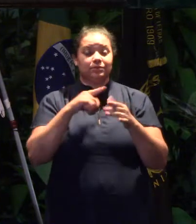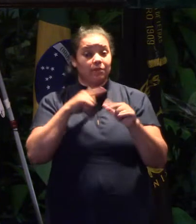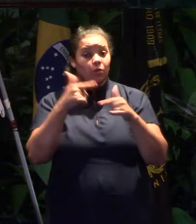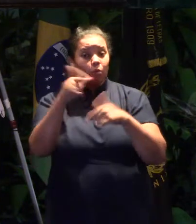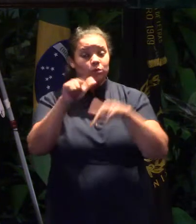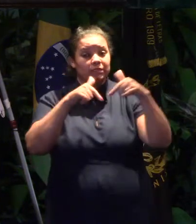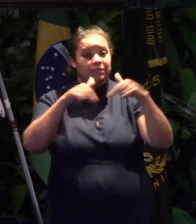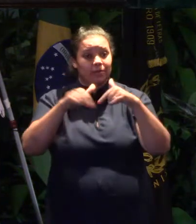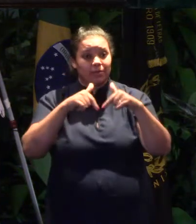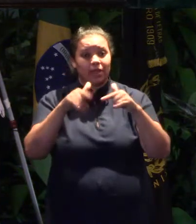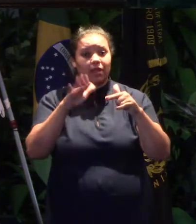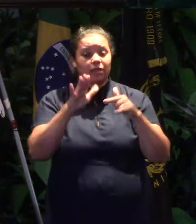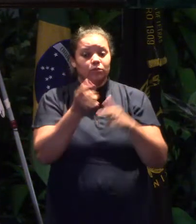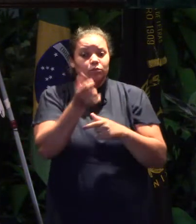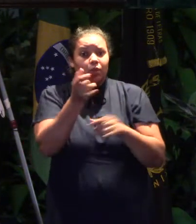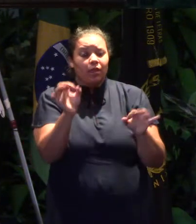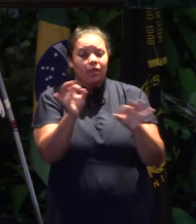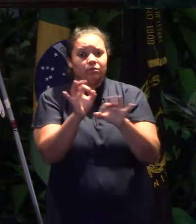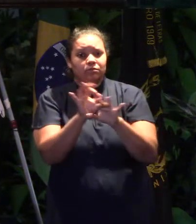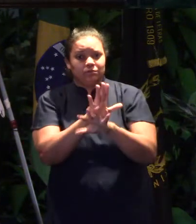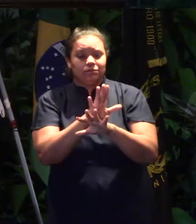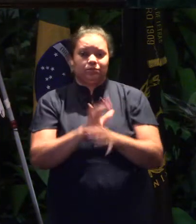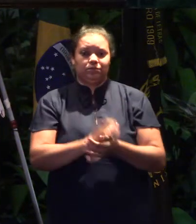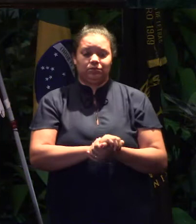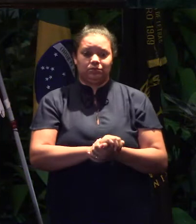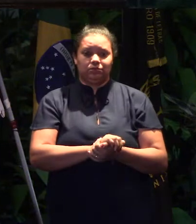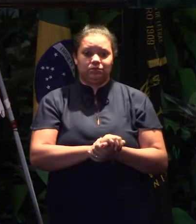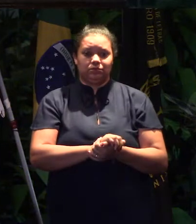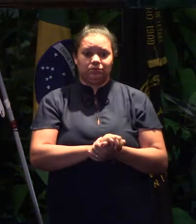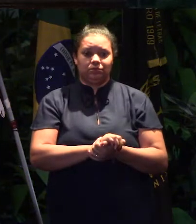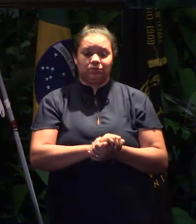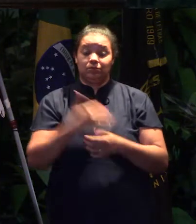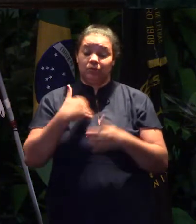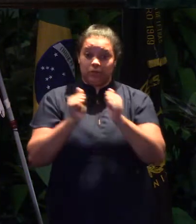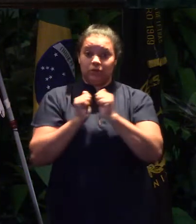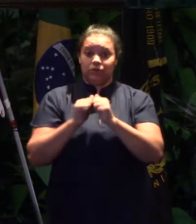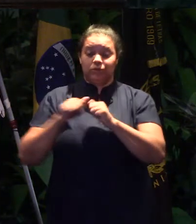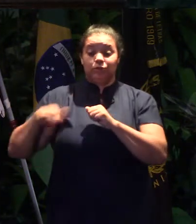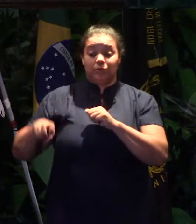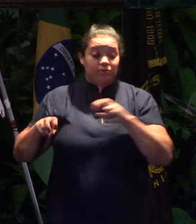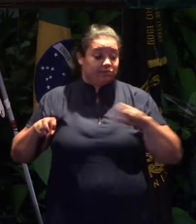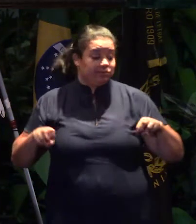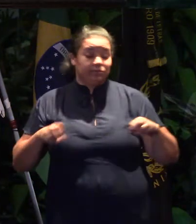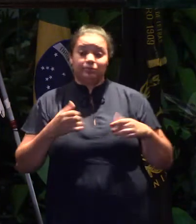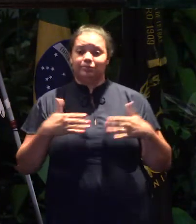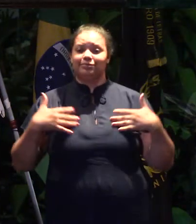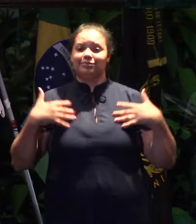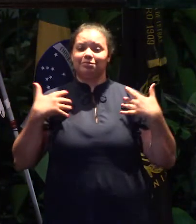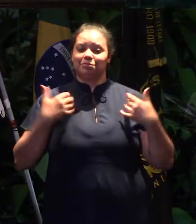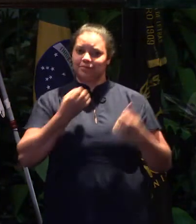né, Thaís, a poeta Thaís Guimarães, que, enfim, está ao lado de vocês, me orgulha muito.